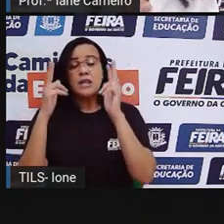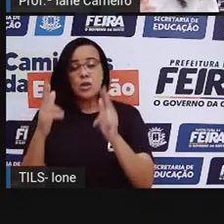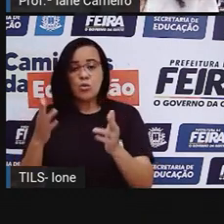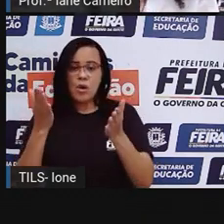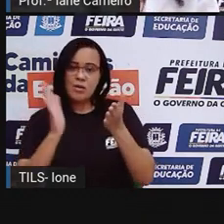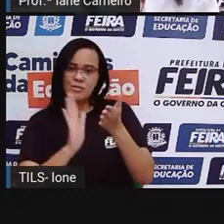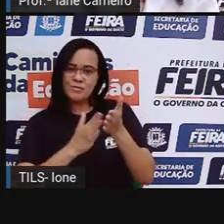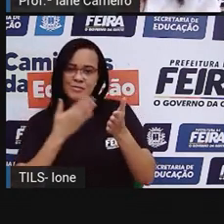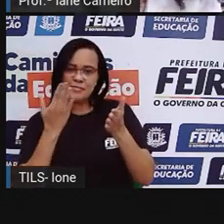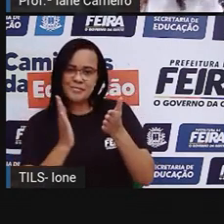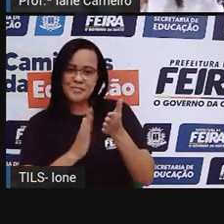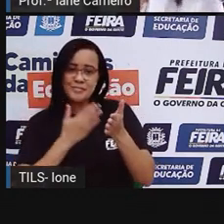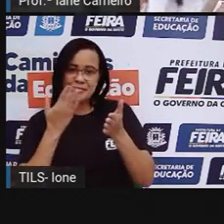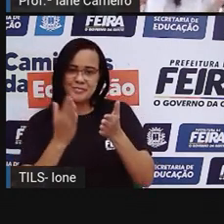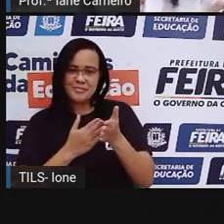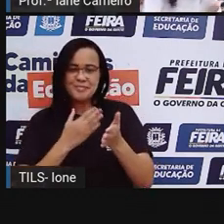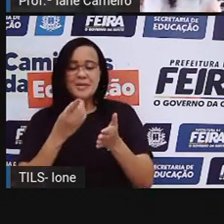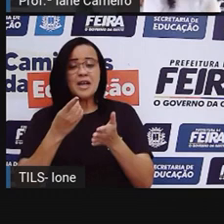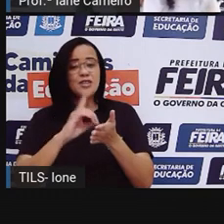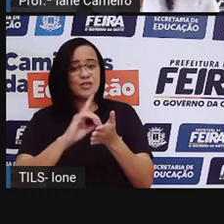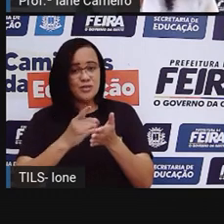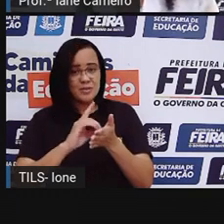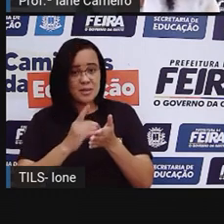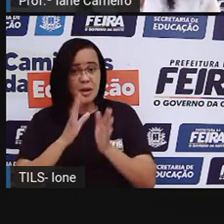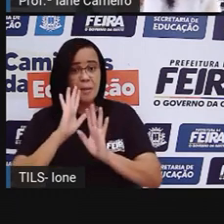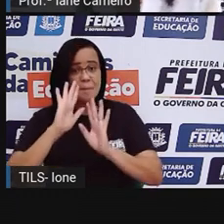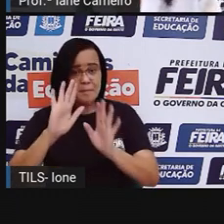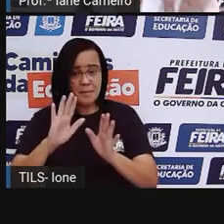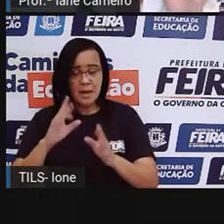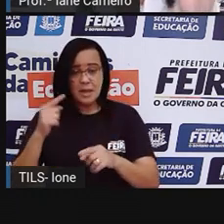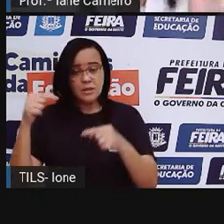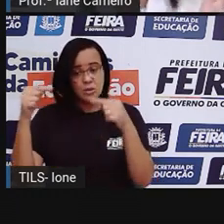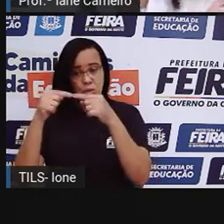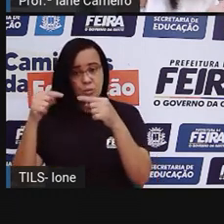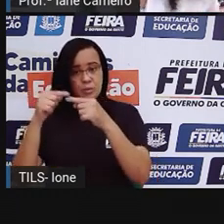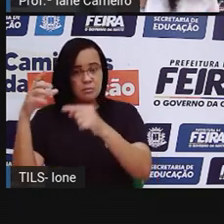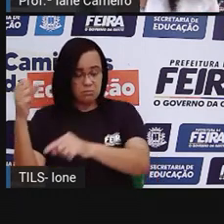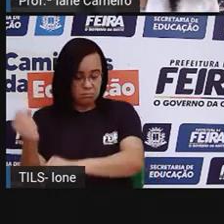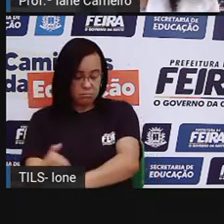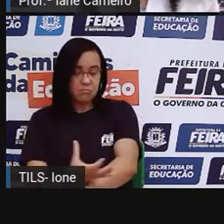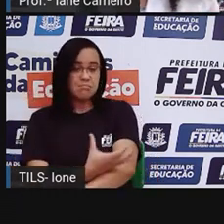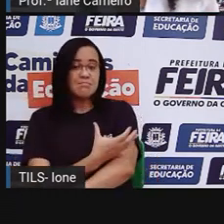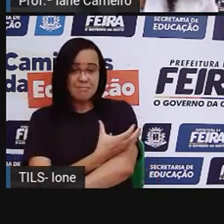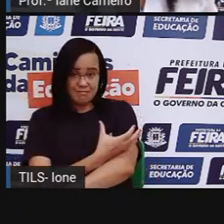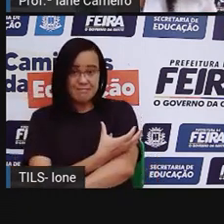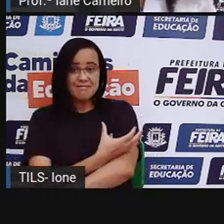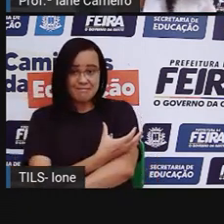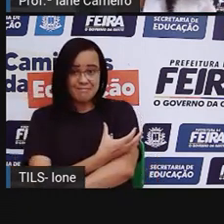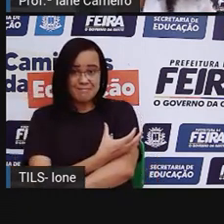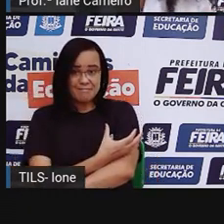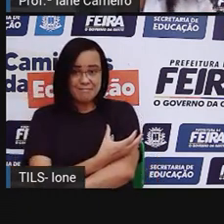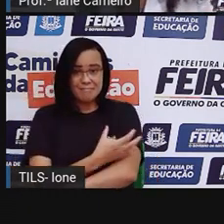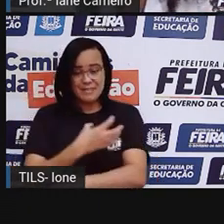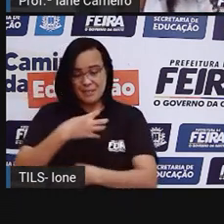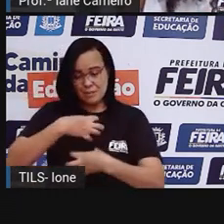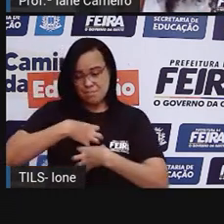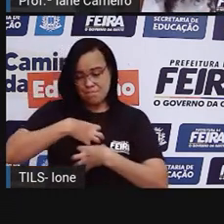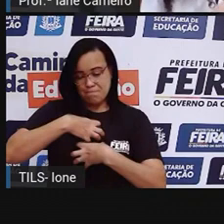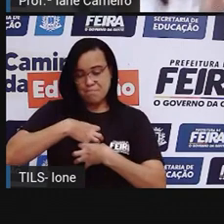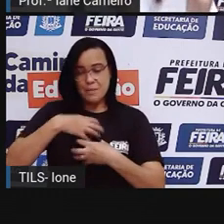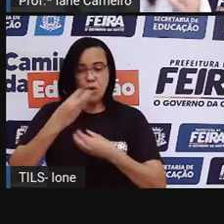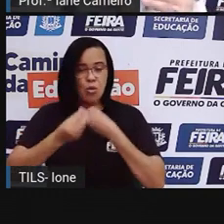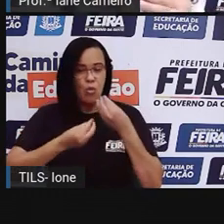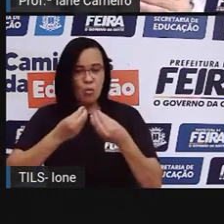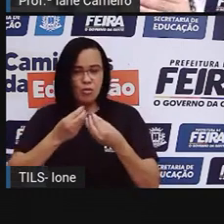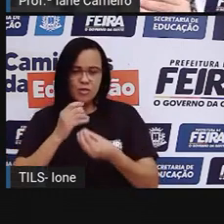de emoções, tá bom? Então aqui já tem uma dica, ó. Essa carinha aqui tá meio triste, essa aqui tá assim como se fosse com vergonha,